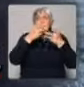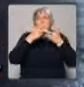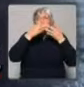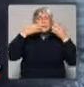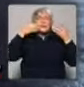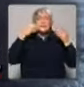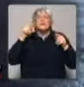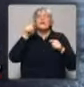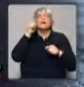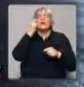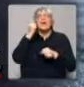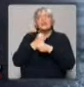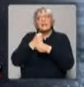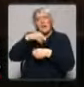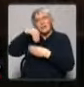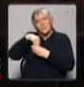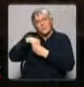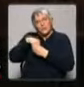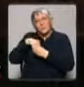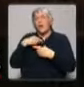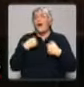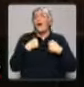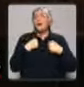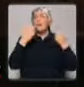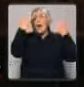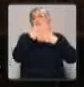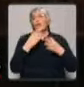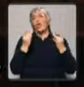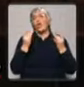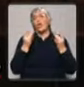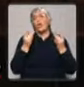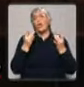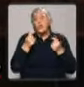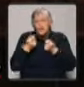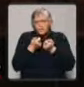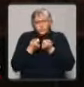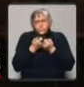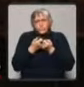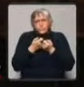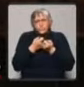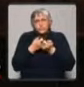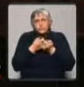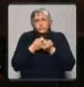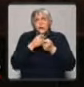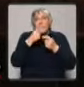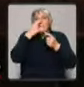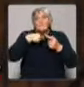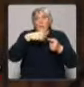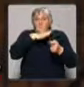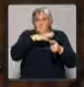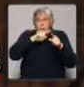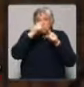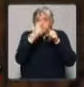a um funcionário do governo que disse estar a brincar à noite quando perdeu o controlo do avião polícia e forças de segurança